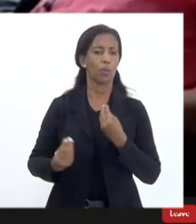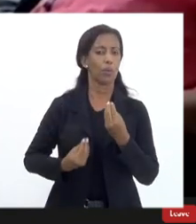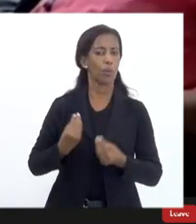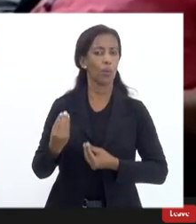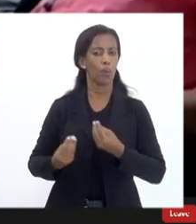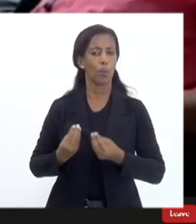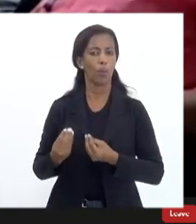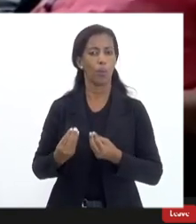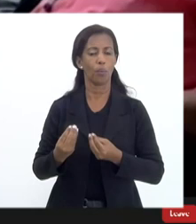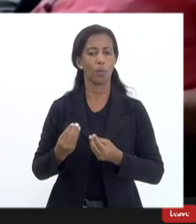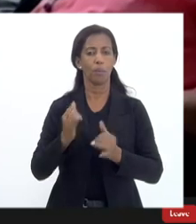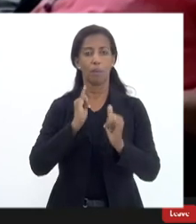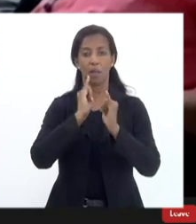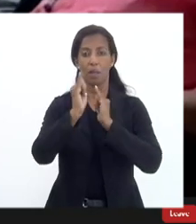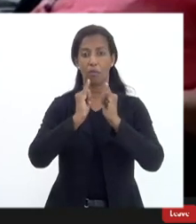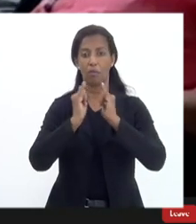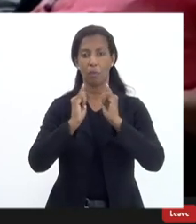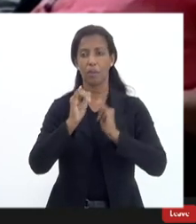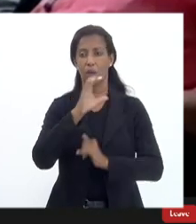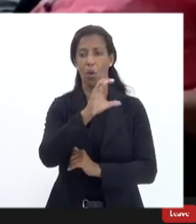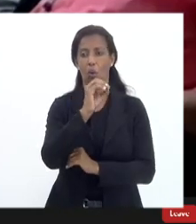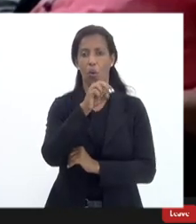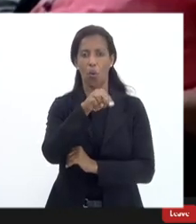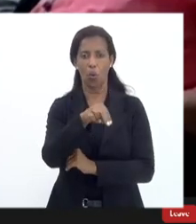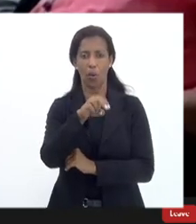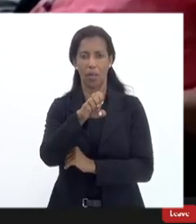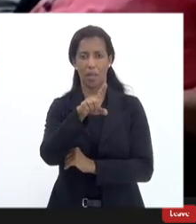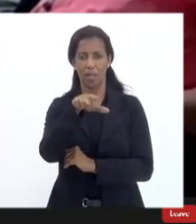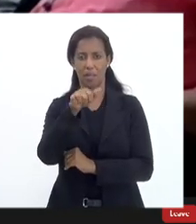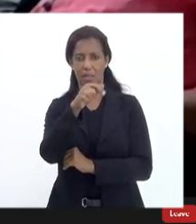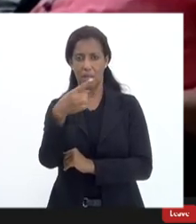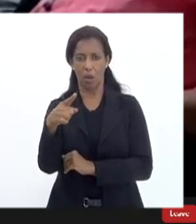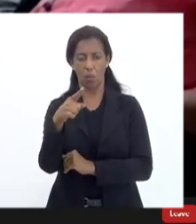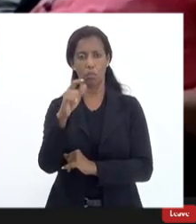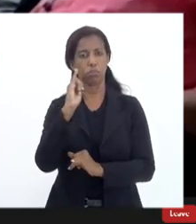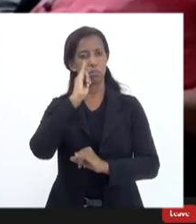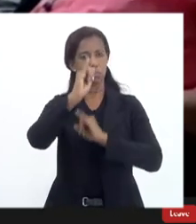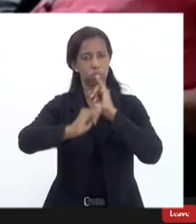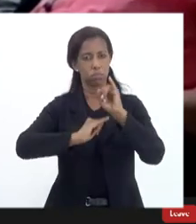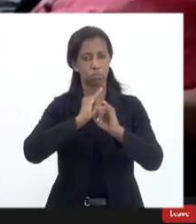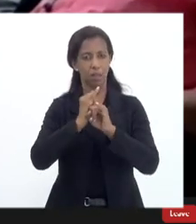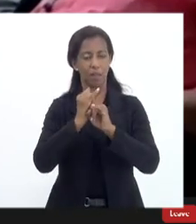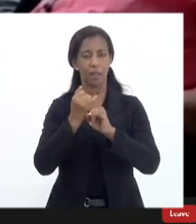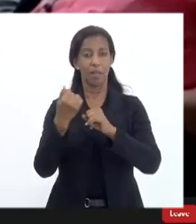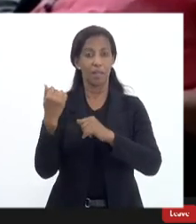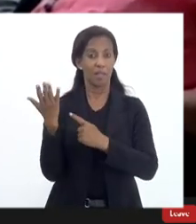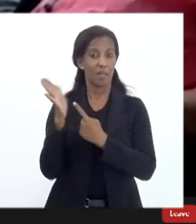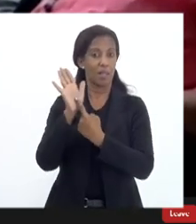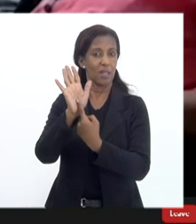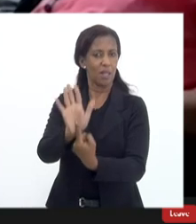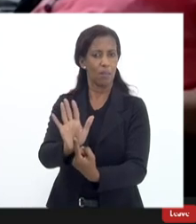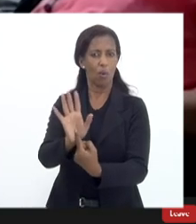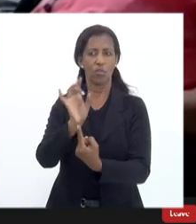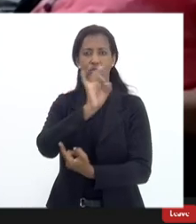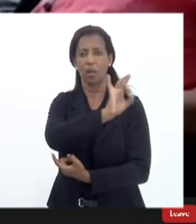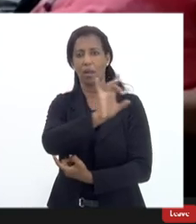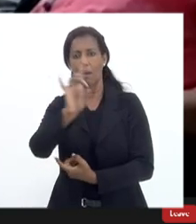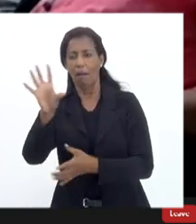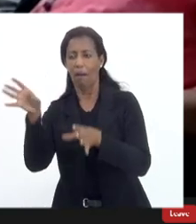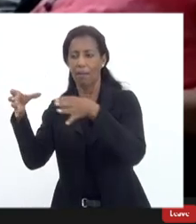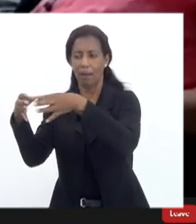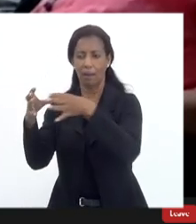os dados do Conexão Educação, que trazem aí o retrato de cada turma, de